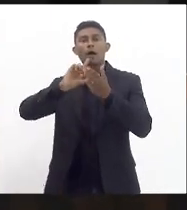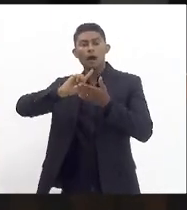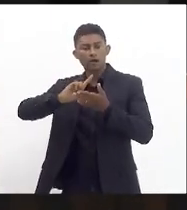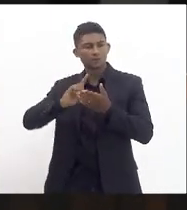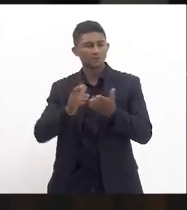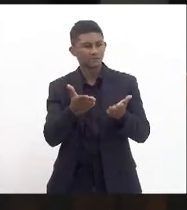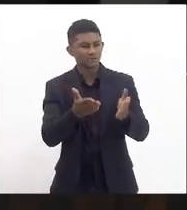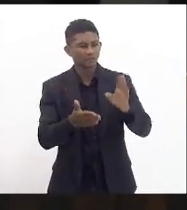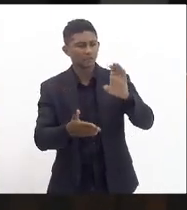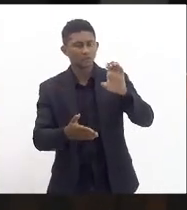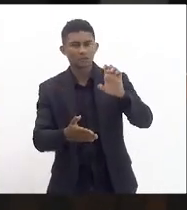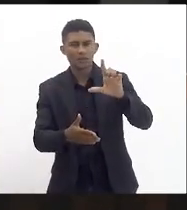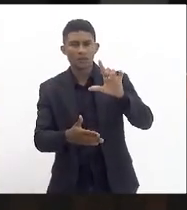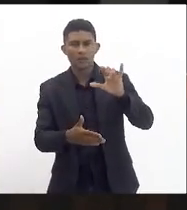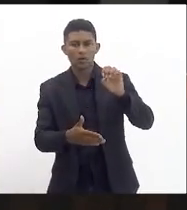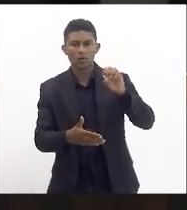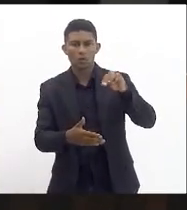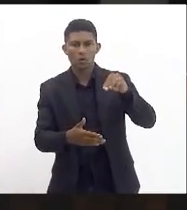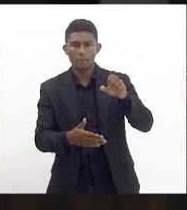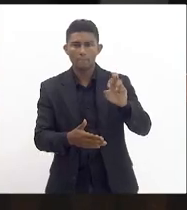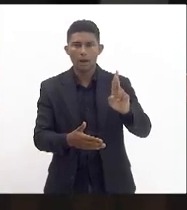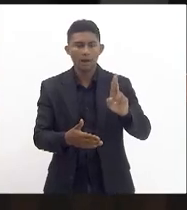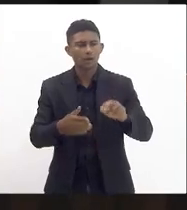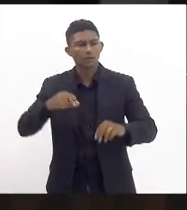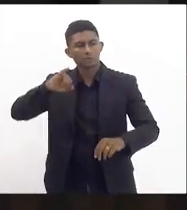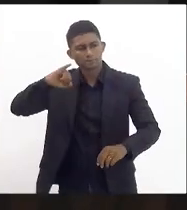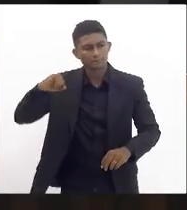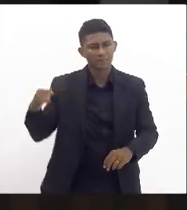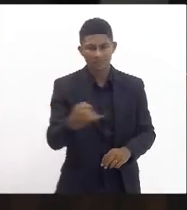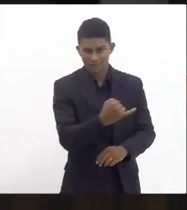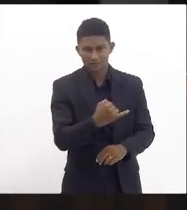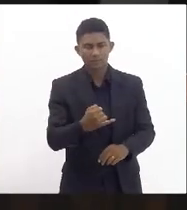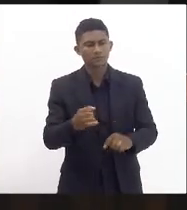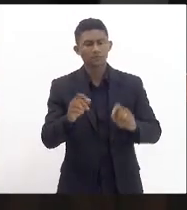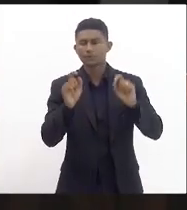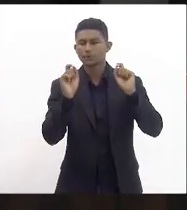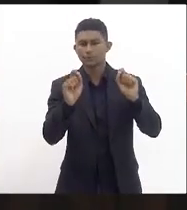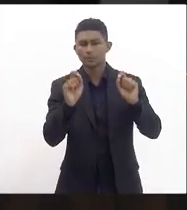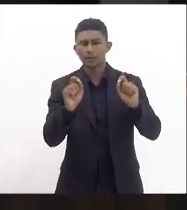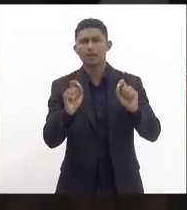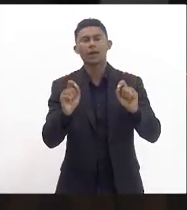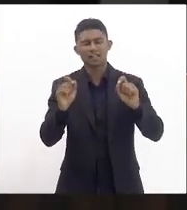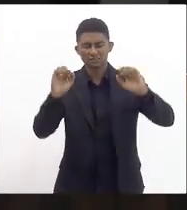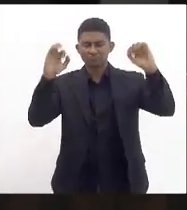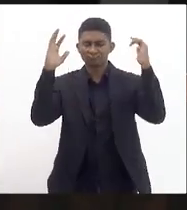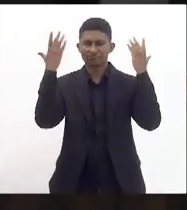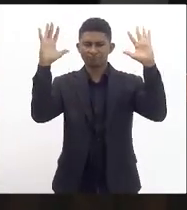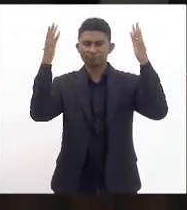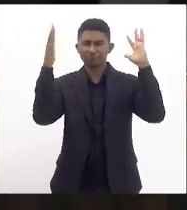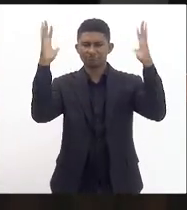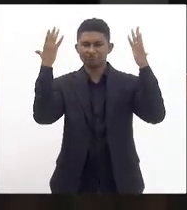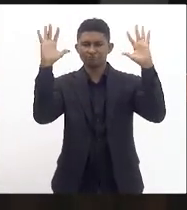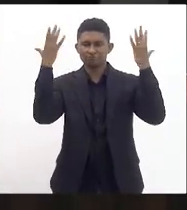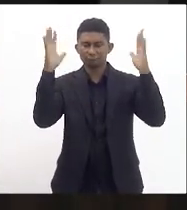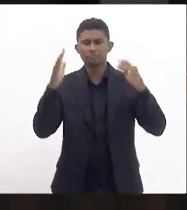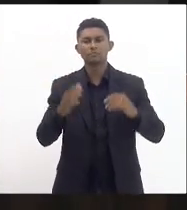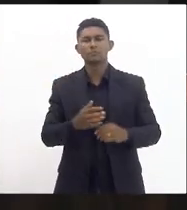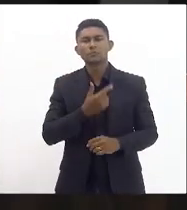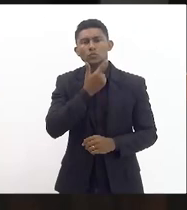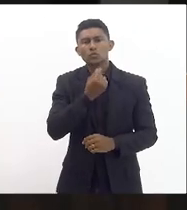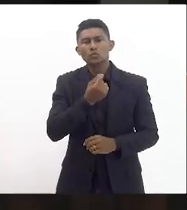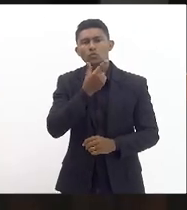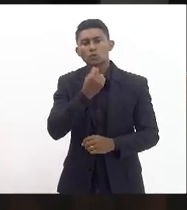Eliomar, aproveitar o momento aqui, que o Márcio está chegando, parabenizar o Sandro Avelar,